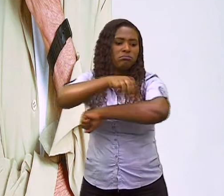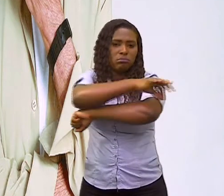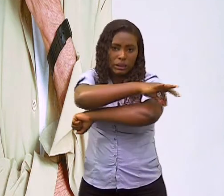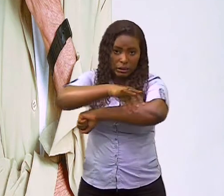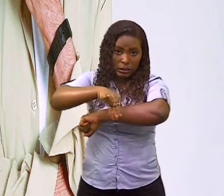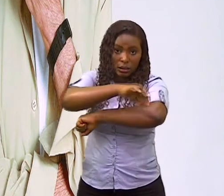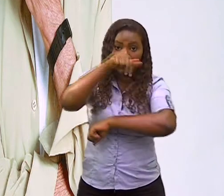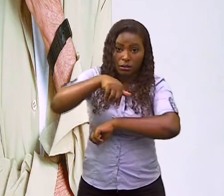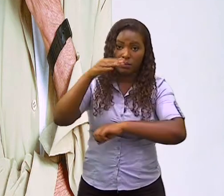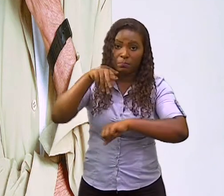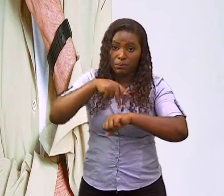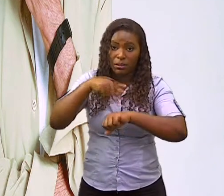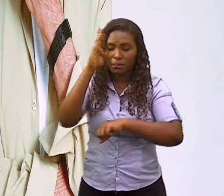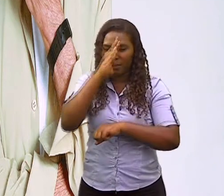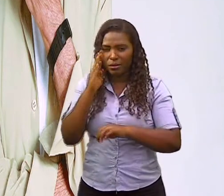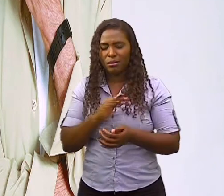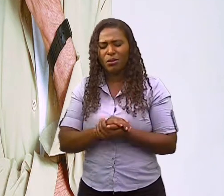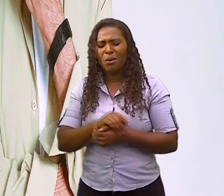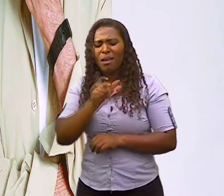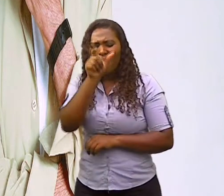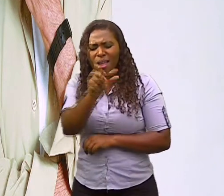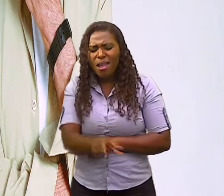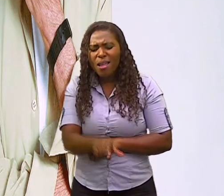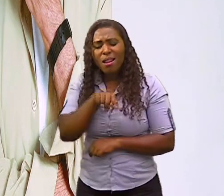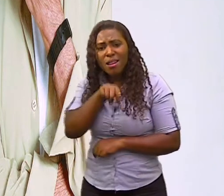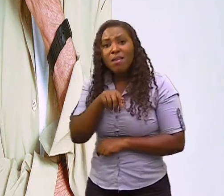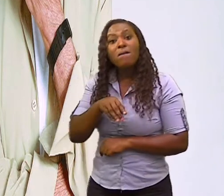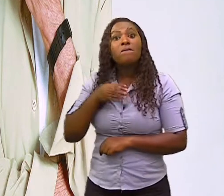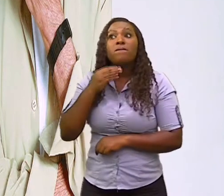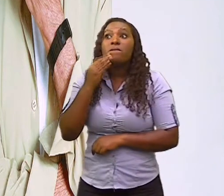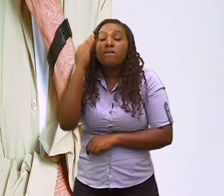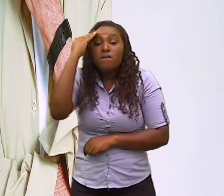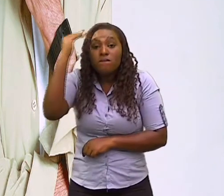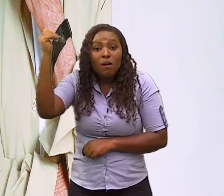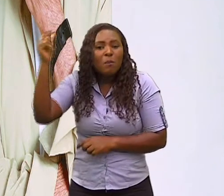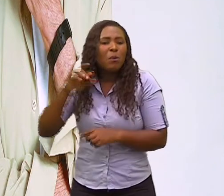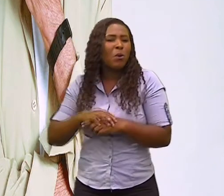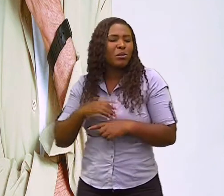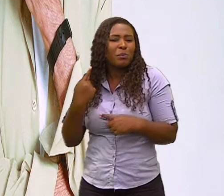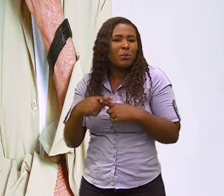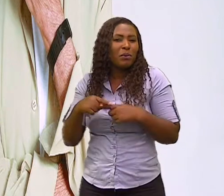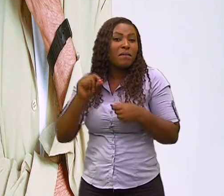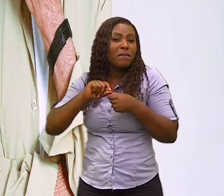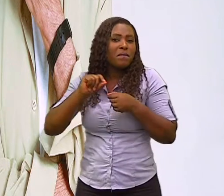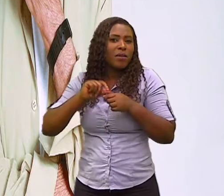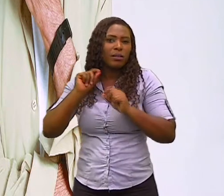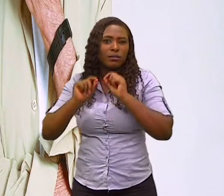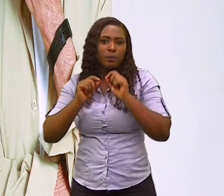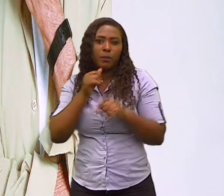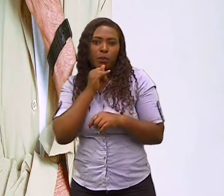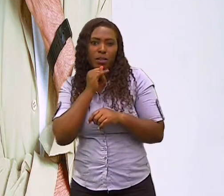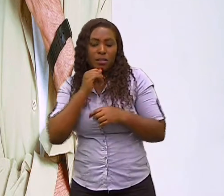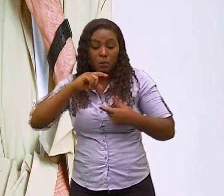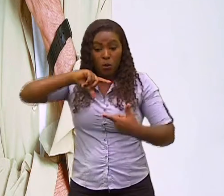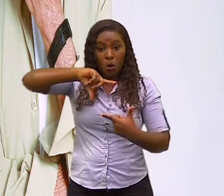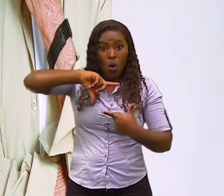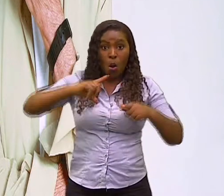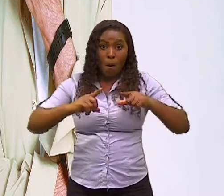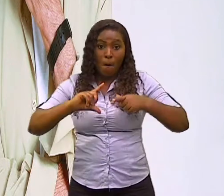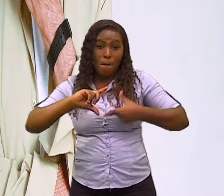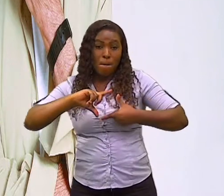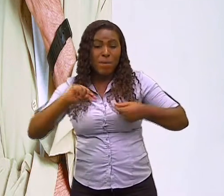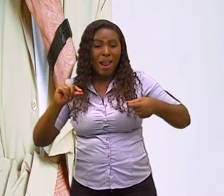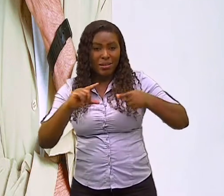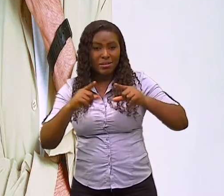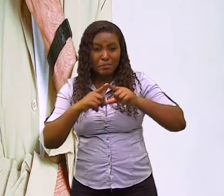conhecido pelos projetos de edifícios cívicos, como a cidade de Brasília, que foi uma cidade planejada que se tornou a capital do